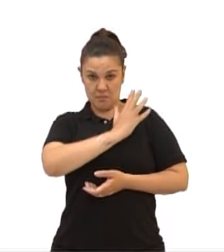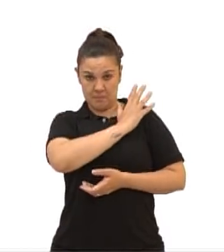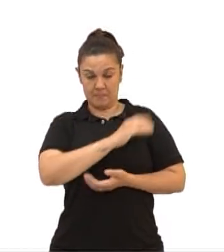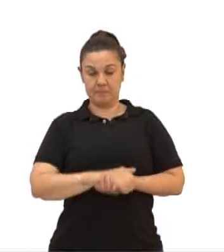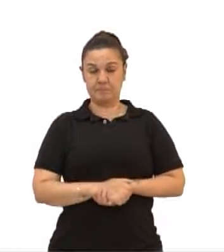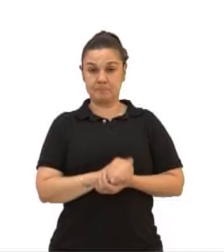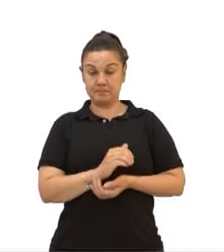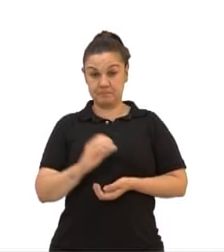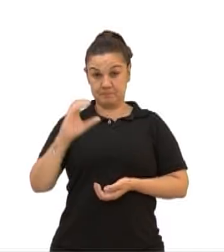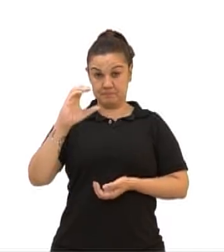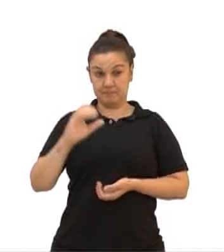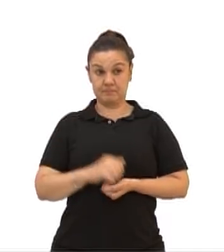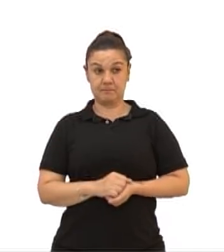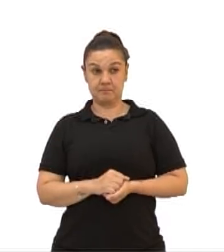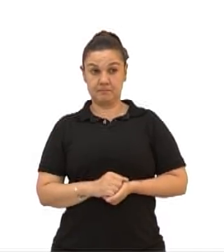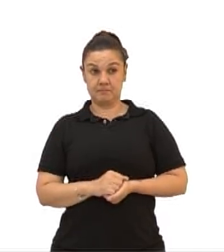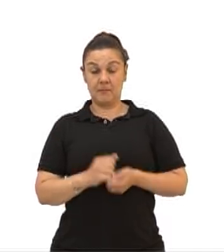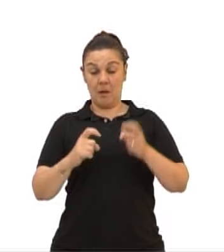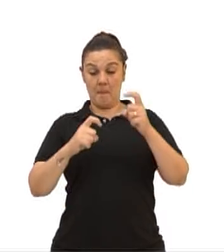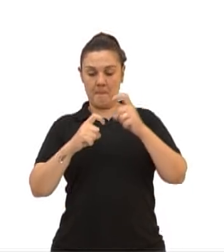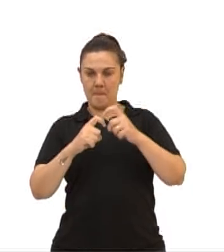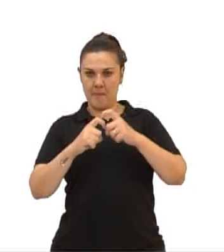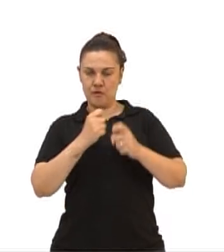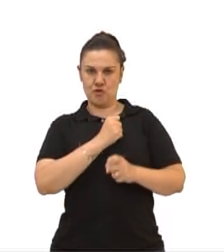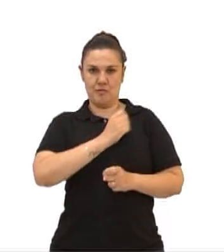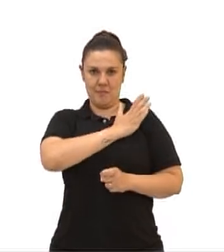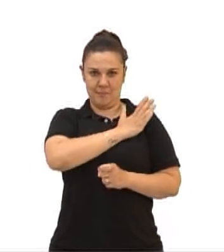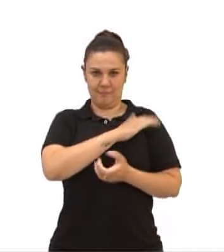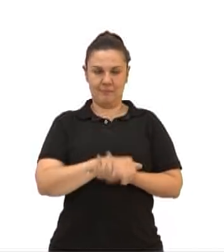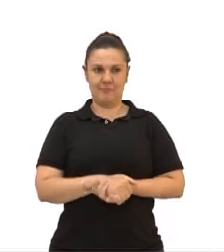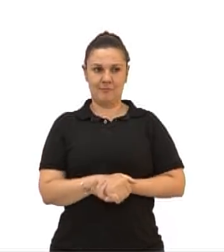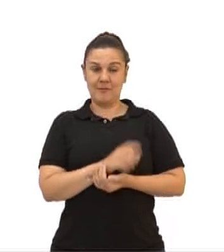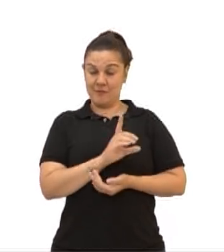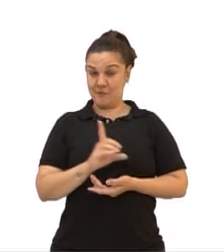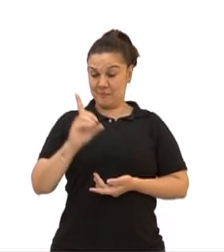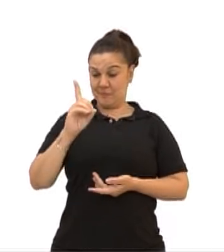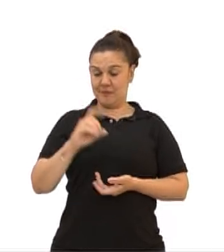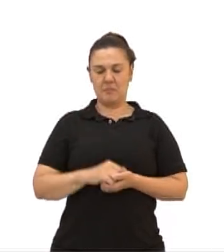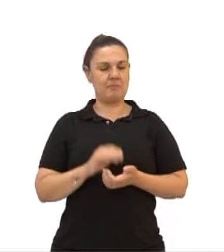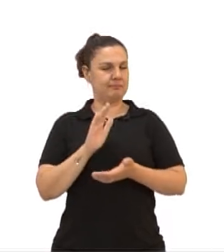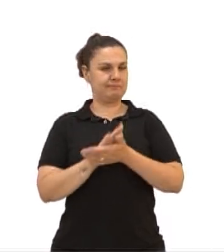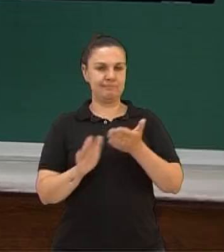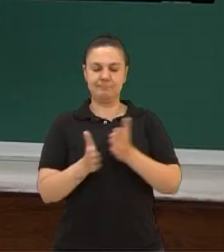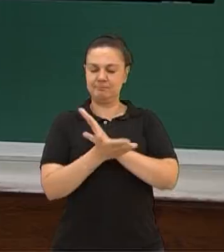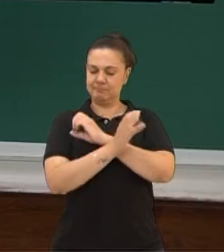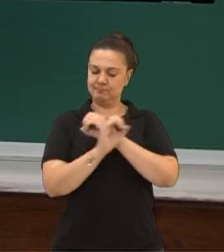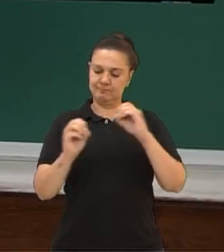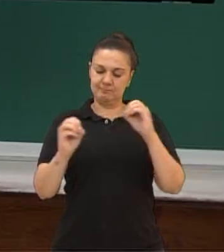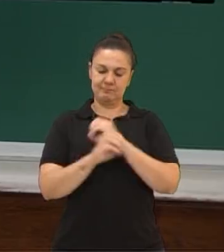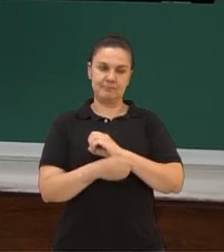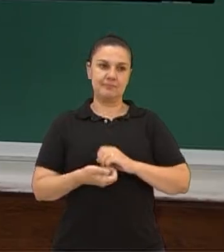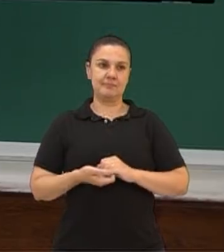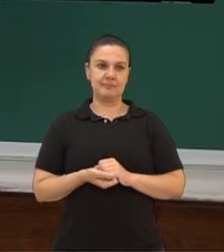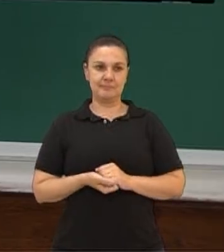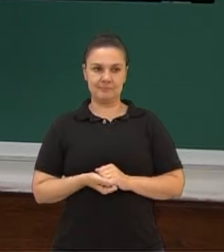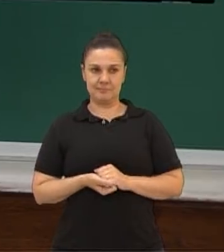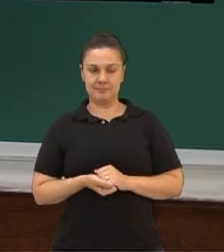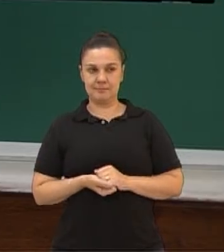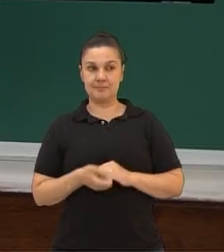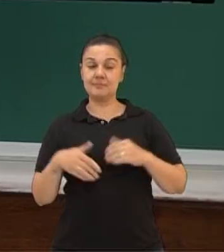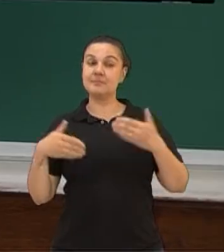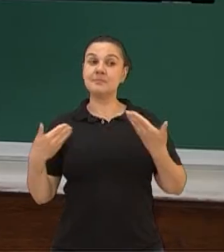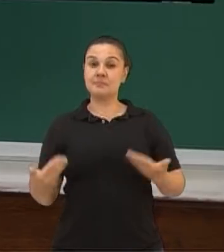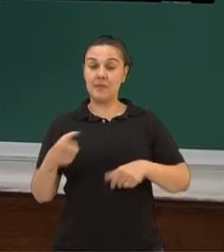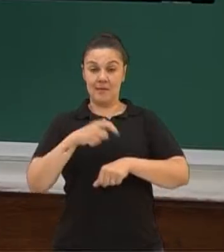militar. Alternativa C, médica e militar. Ou alternativa D, nenhuma das alternativas anteriores, tá?